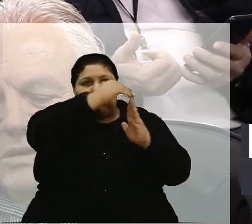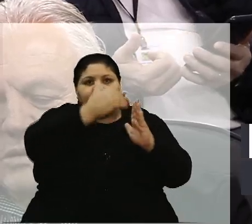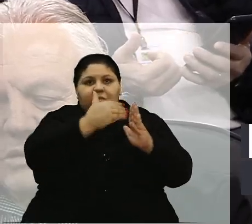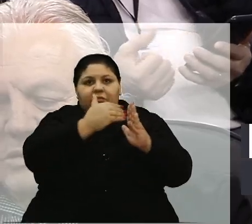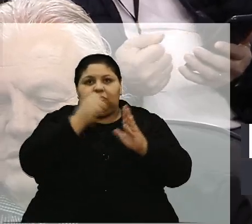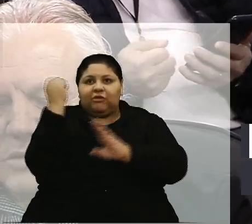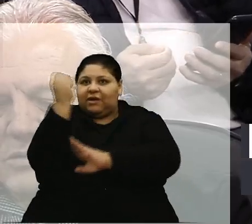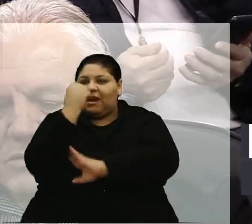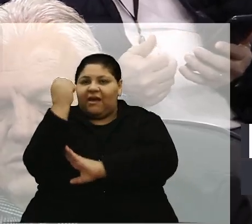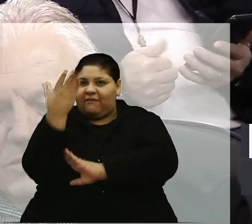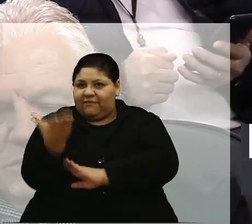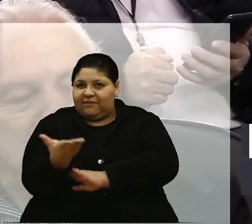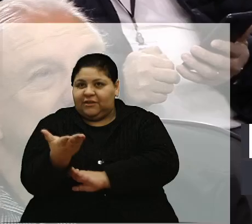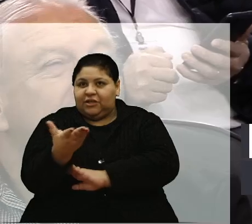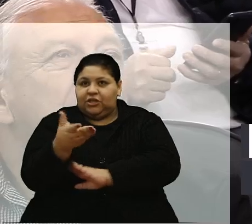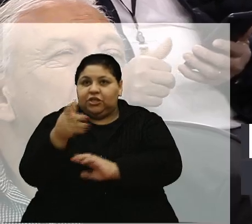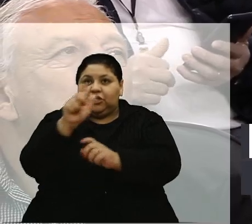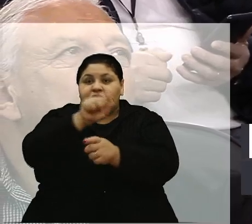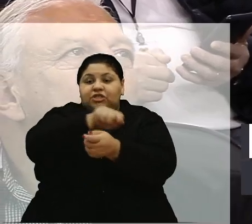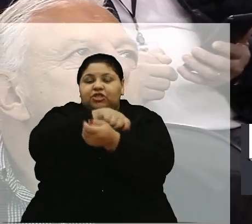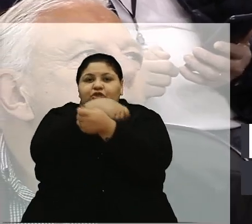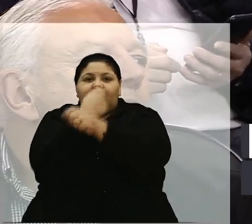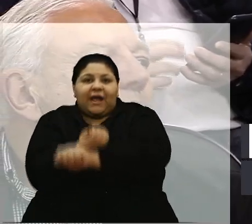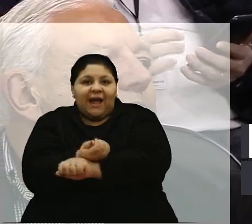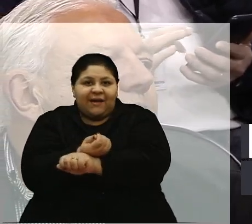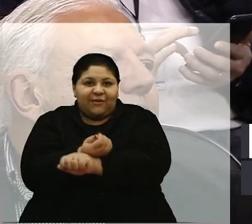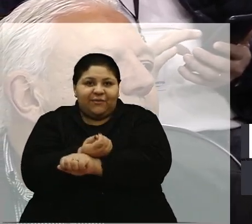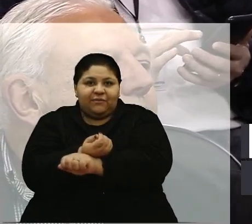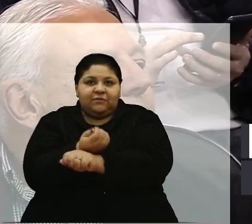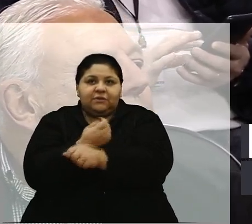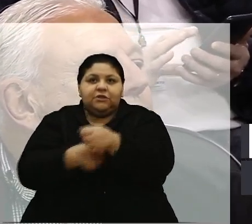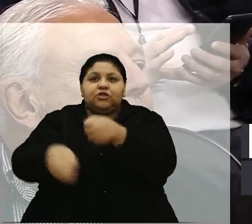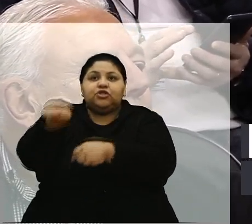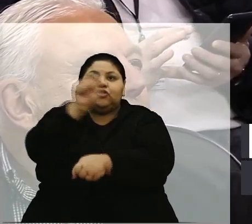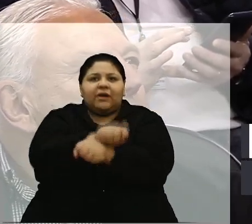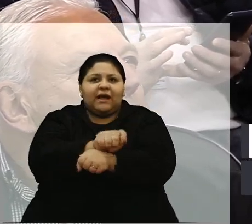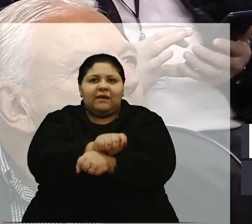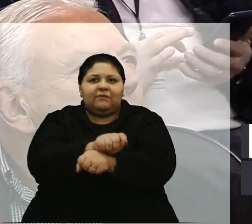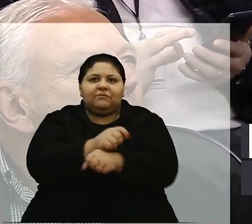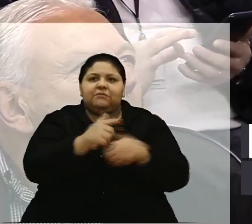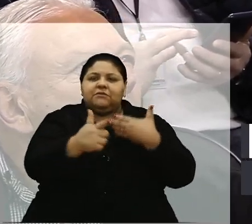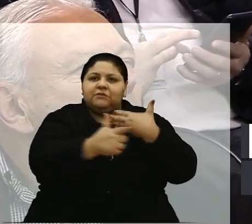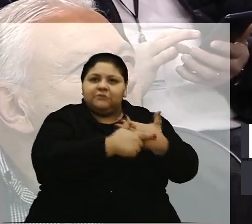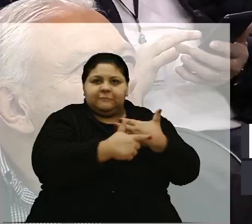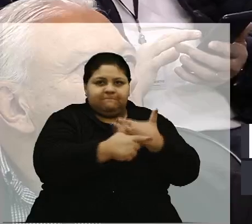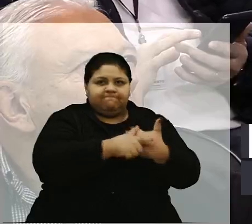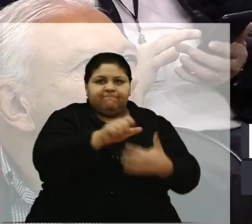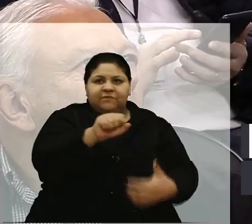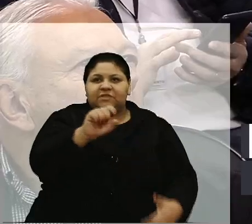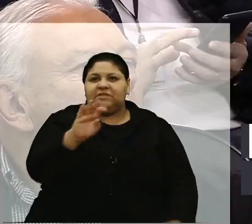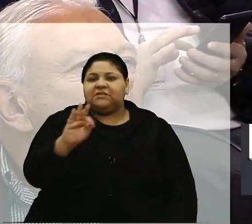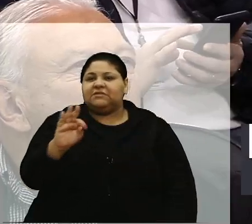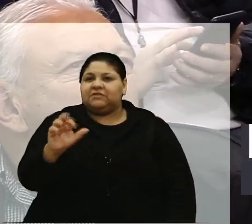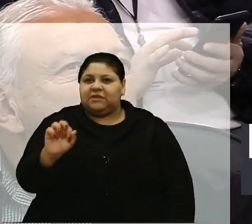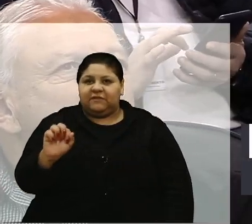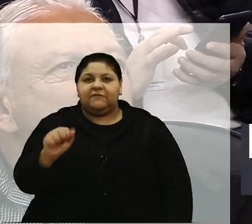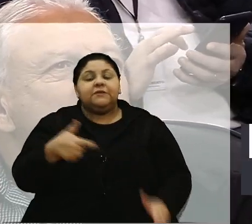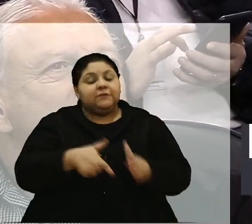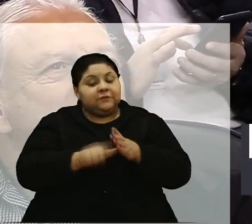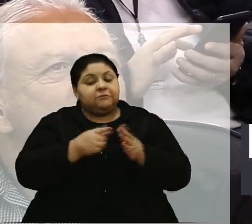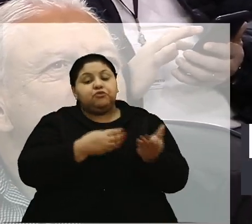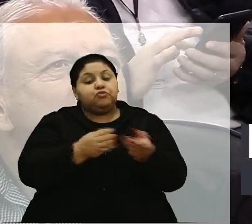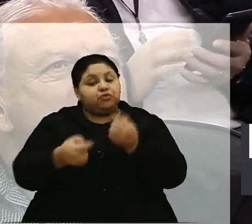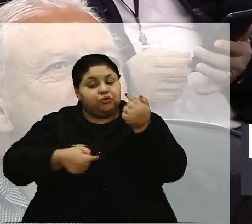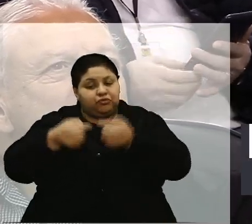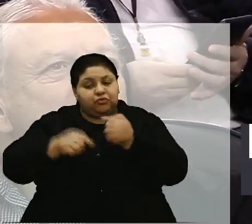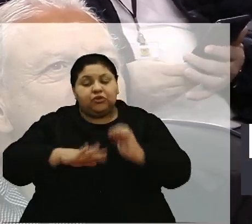Então, se inverteram os papéis. O STF, colegas vereadores, se antecipou e muito em discutir isso.